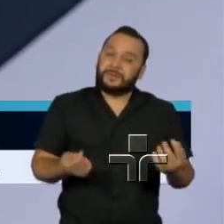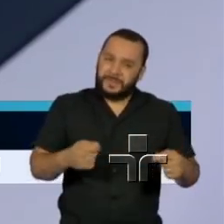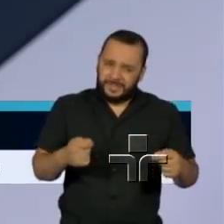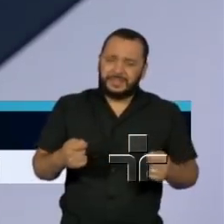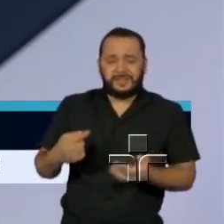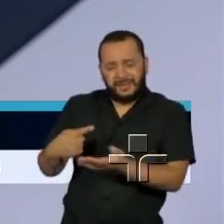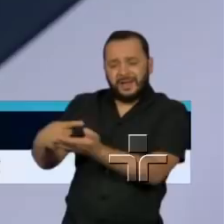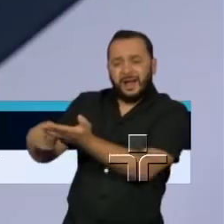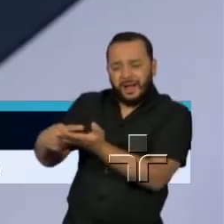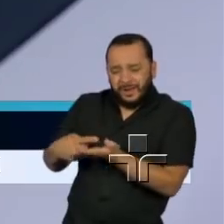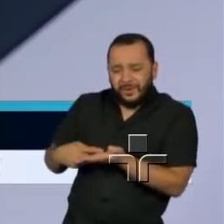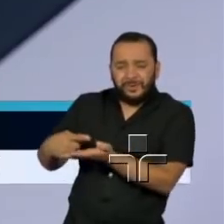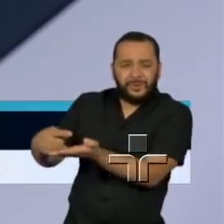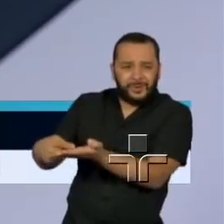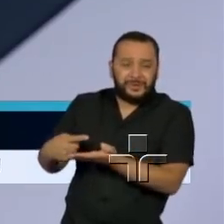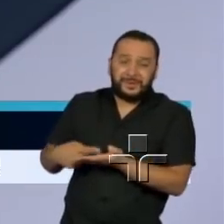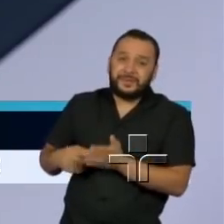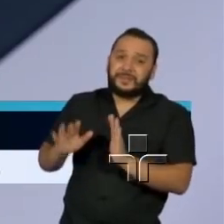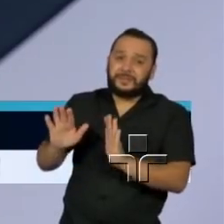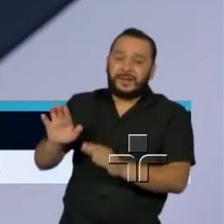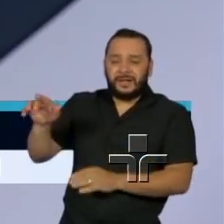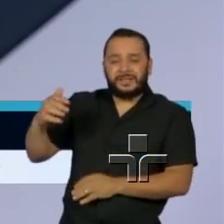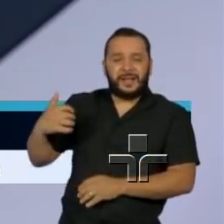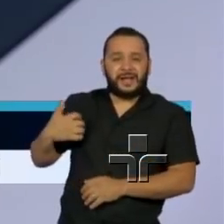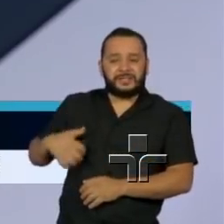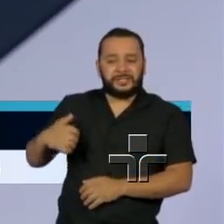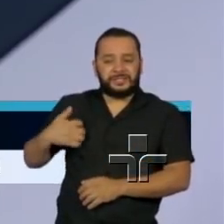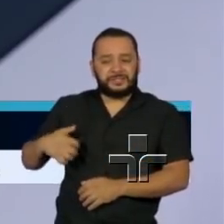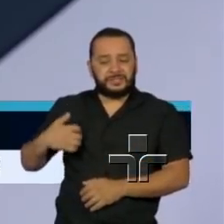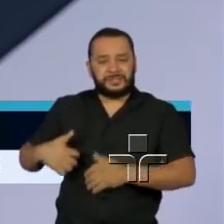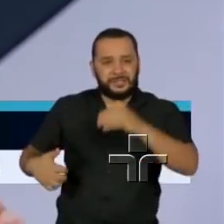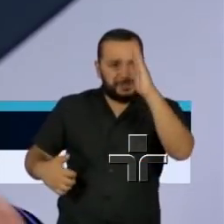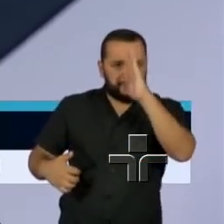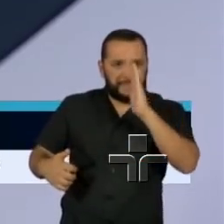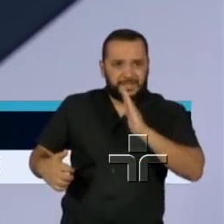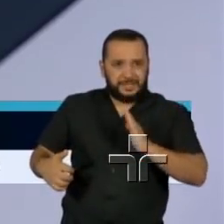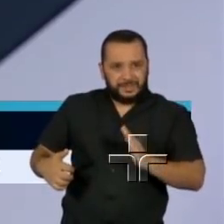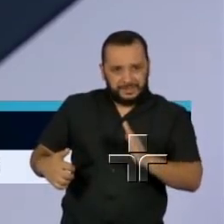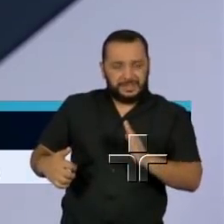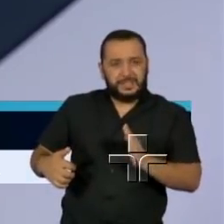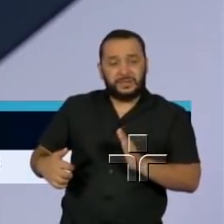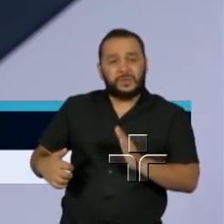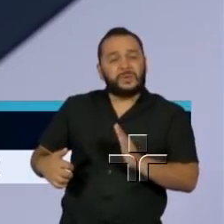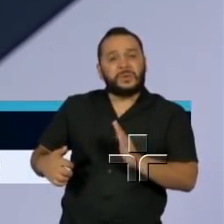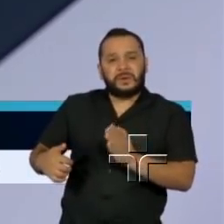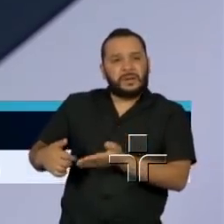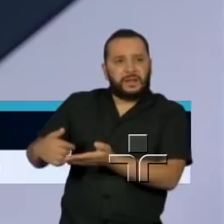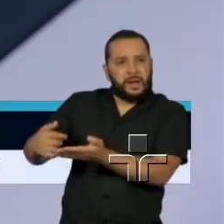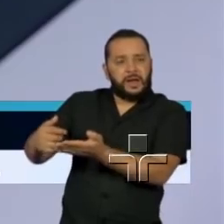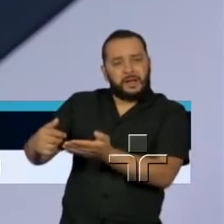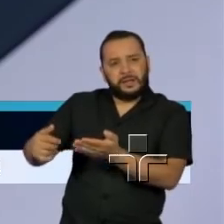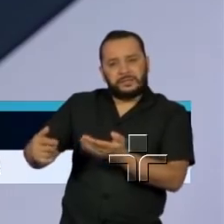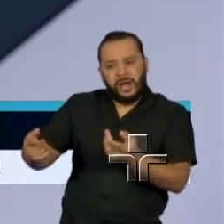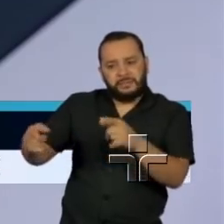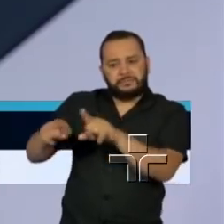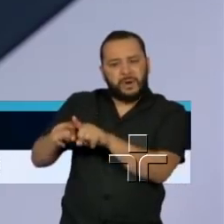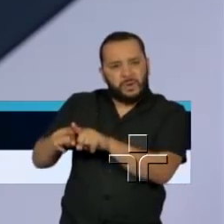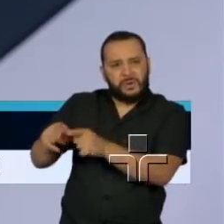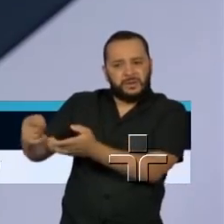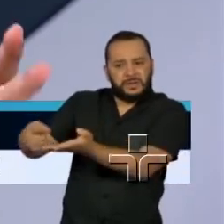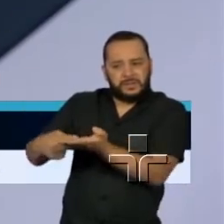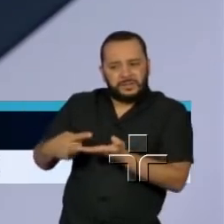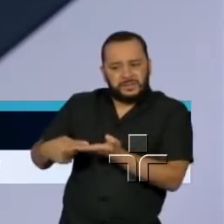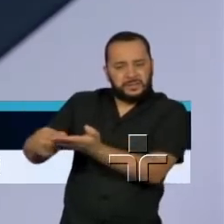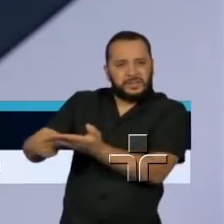termo, mas as forças argentinas e brasileiras estão ligadas aos negócios, desde a Anfave até,